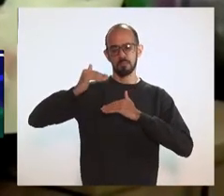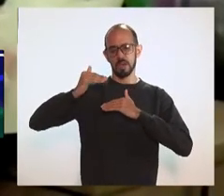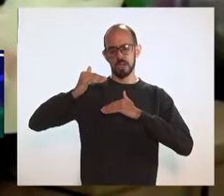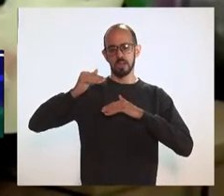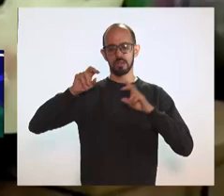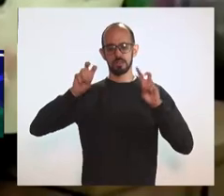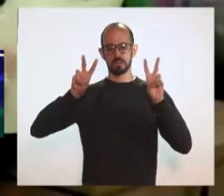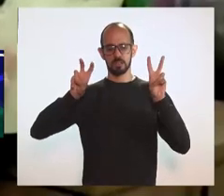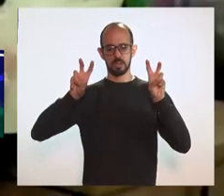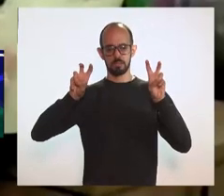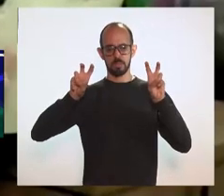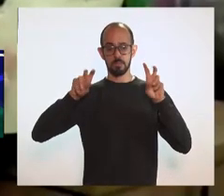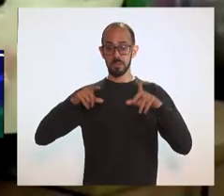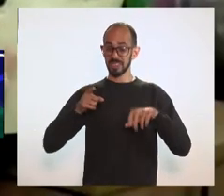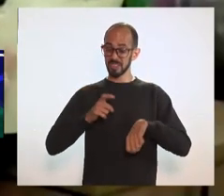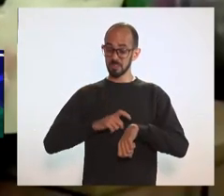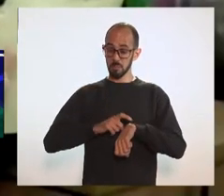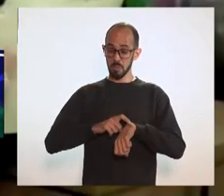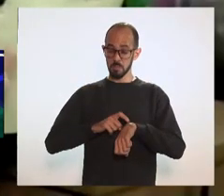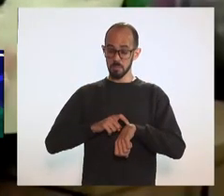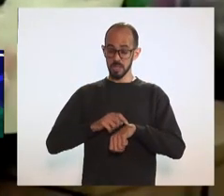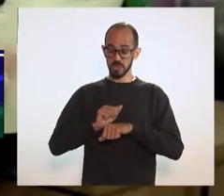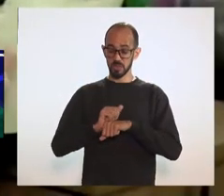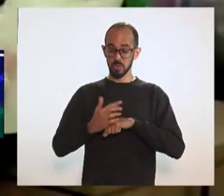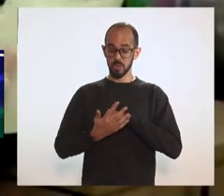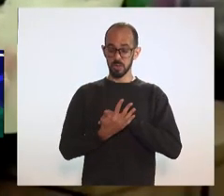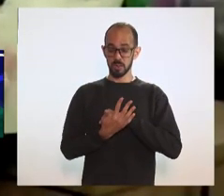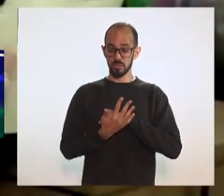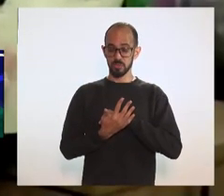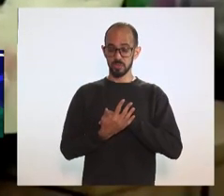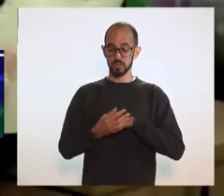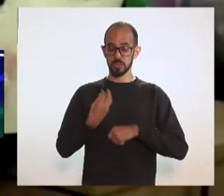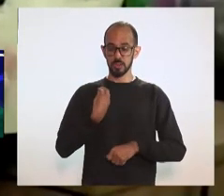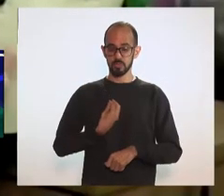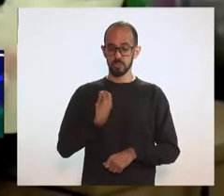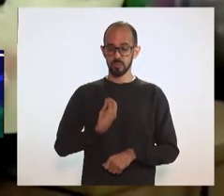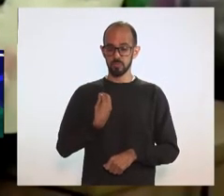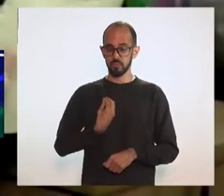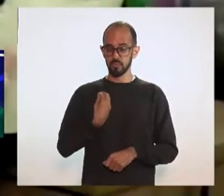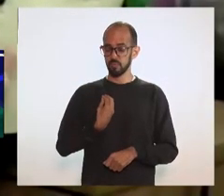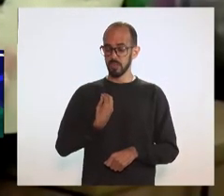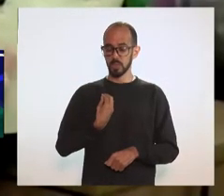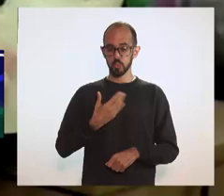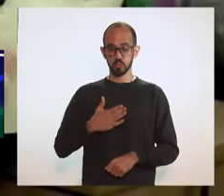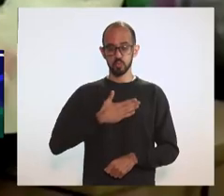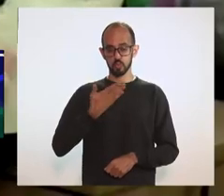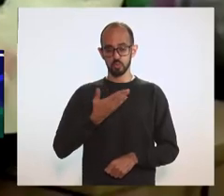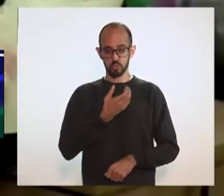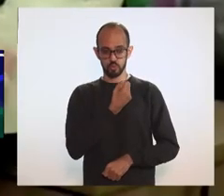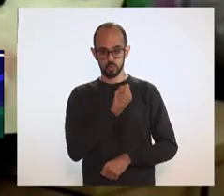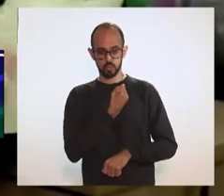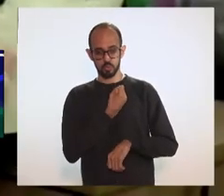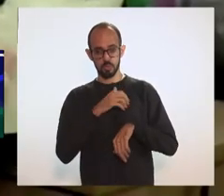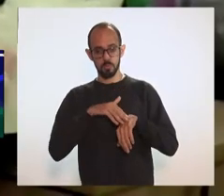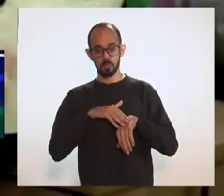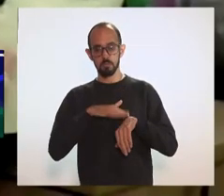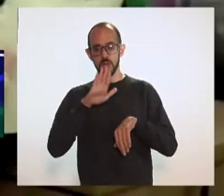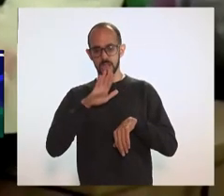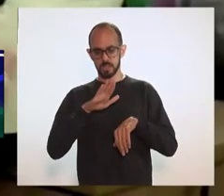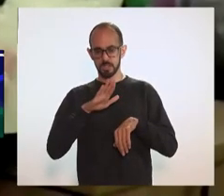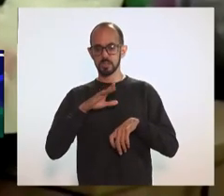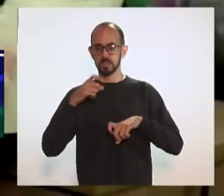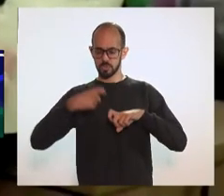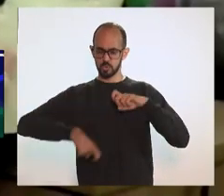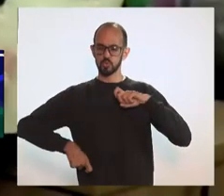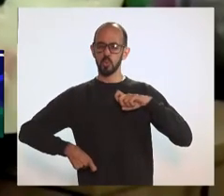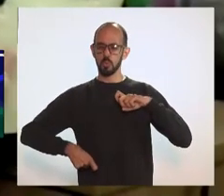Mas, durante a pandemia, nós estamos aí vivenciando o aumento assustador do estupro de